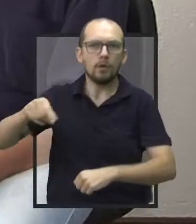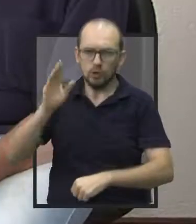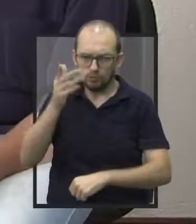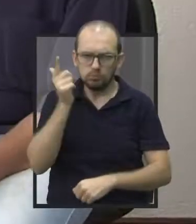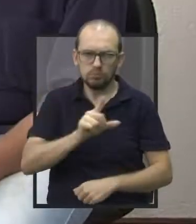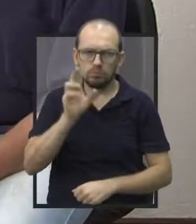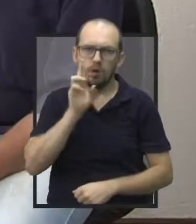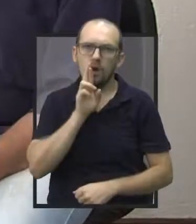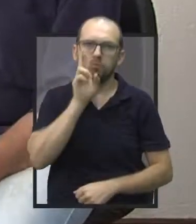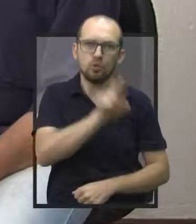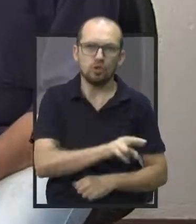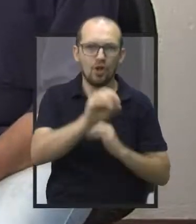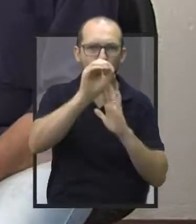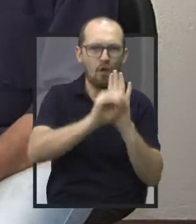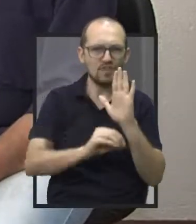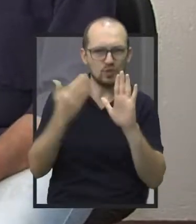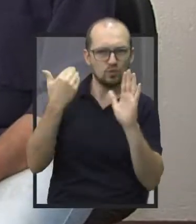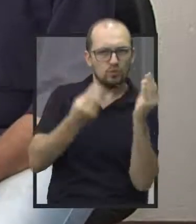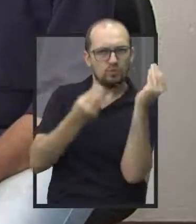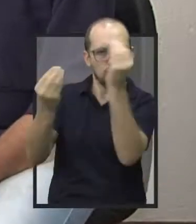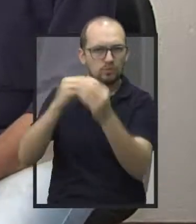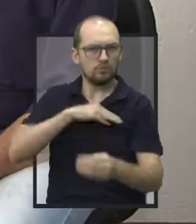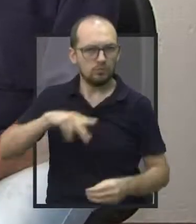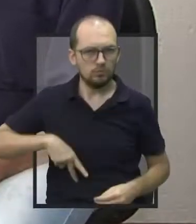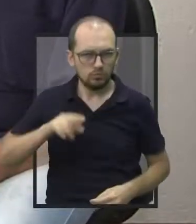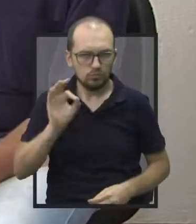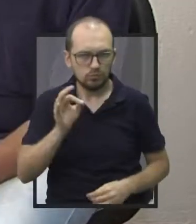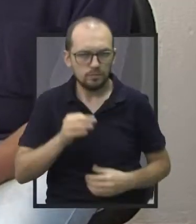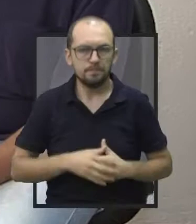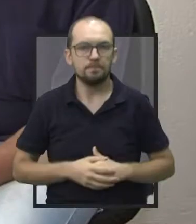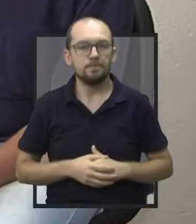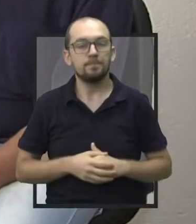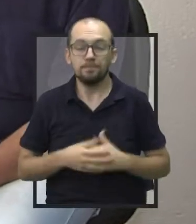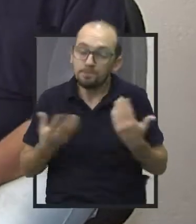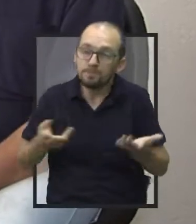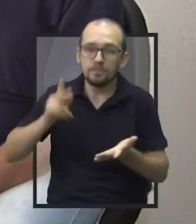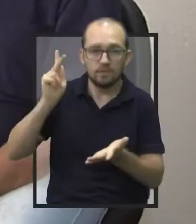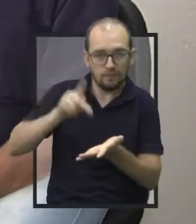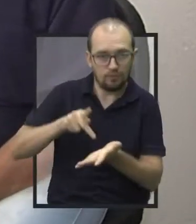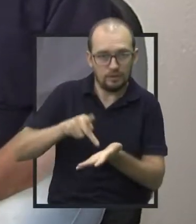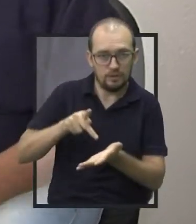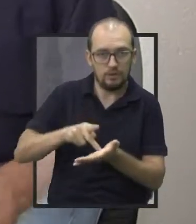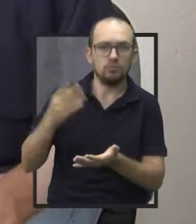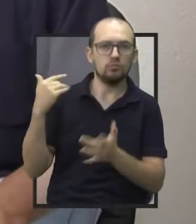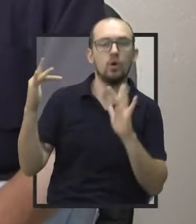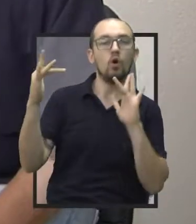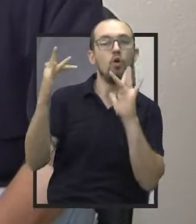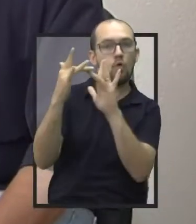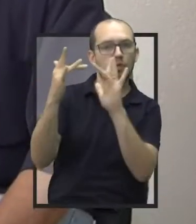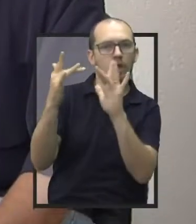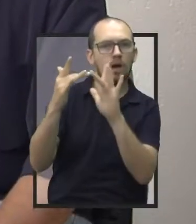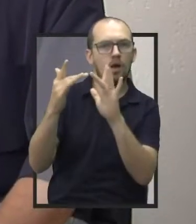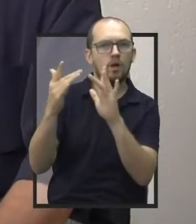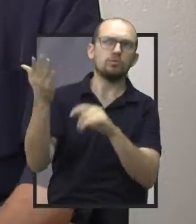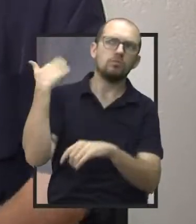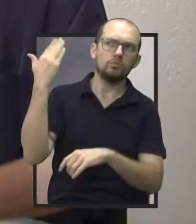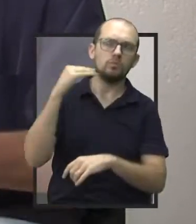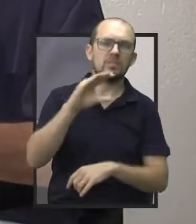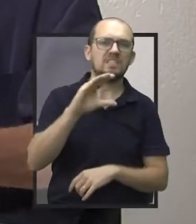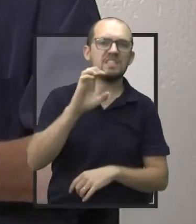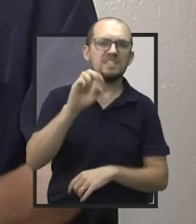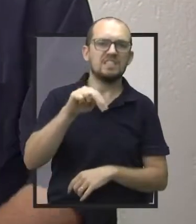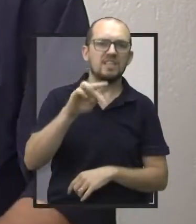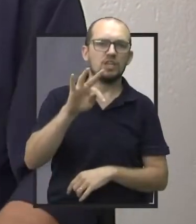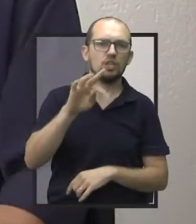deste ofício encaminhado ao ministério público na verdade nós tivemos em contato com a centrovias no ano passado